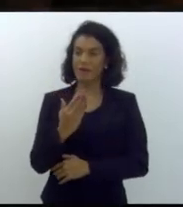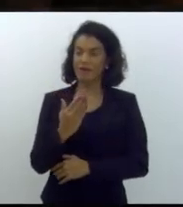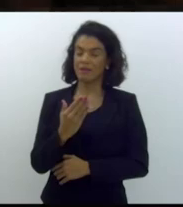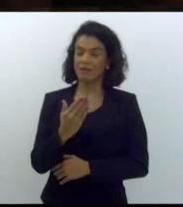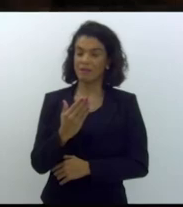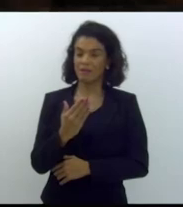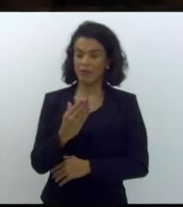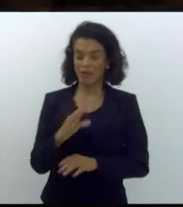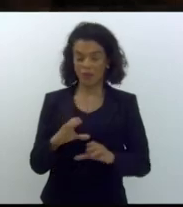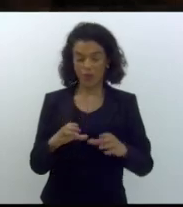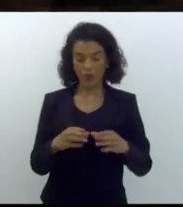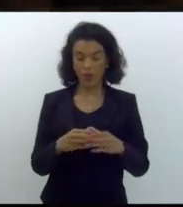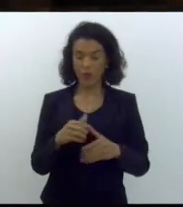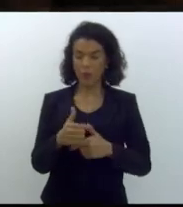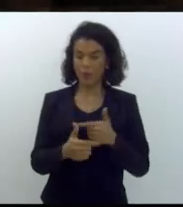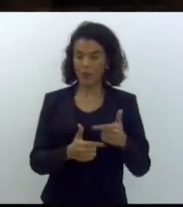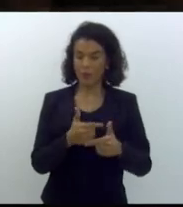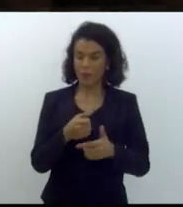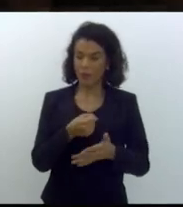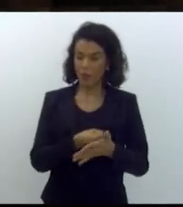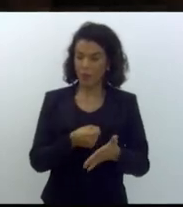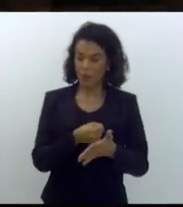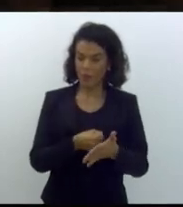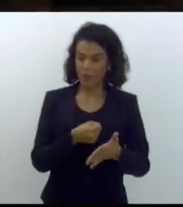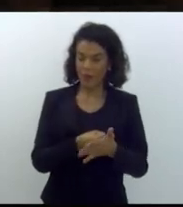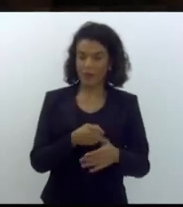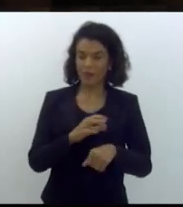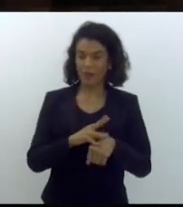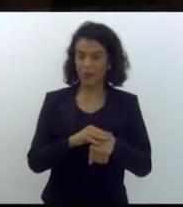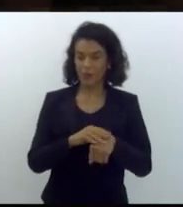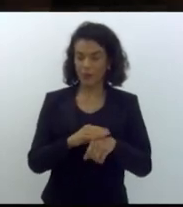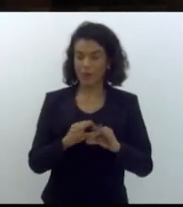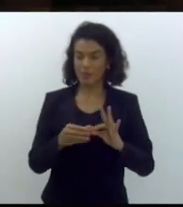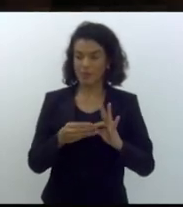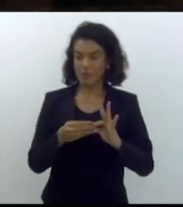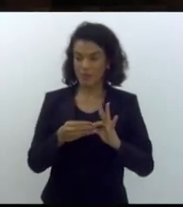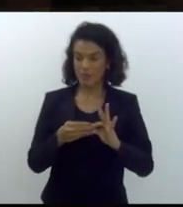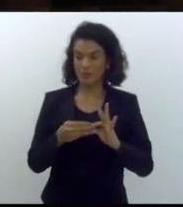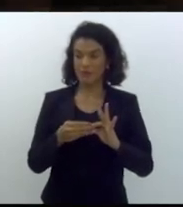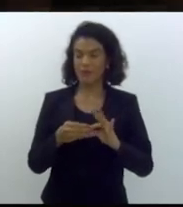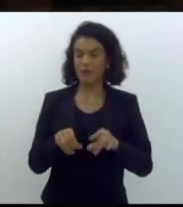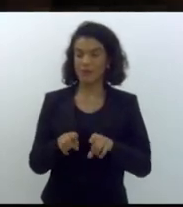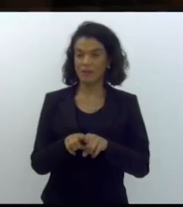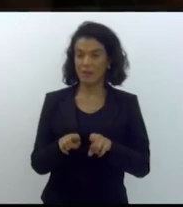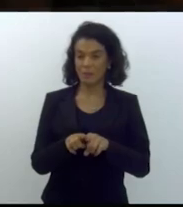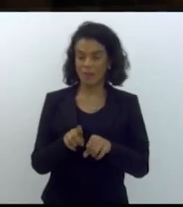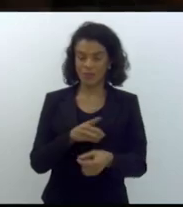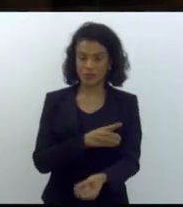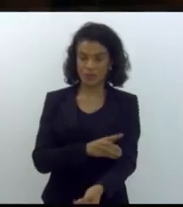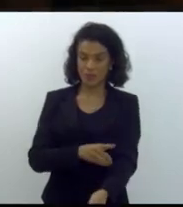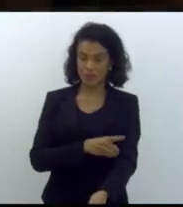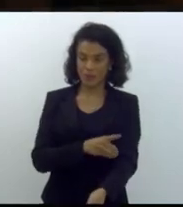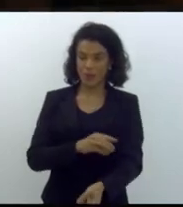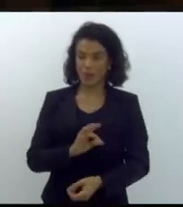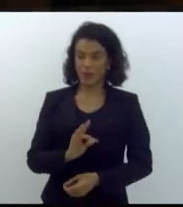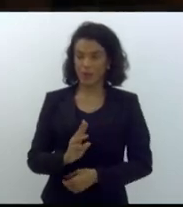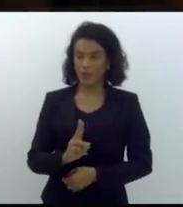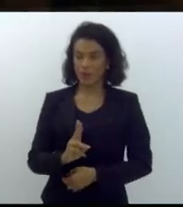de prevenção e combate à tuberculose a AIDS e as diabetes